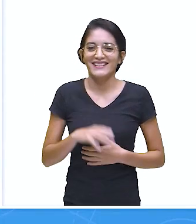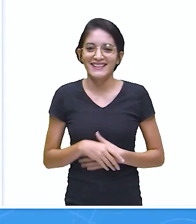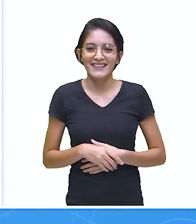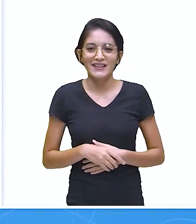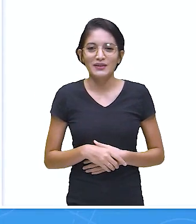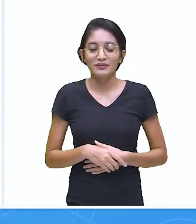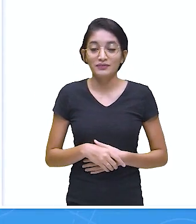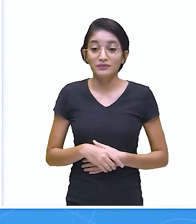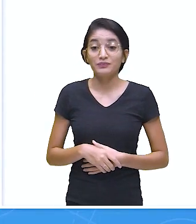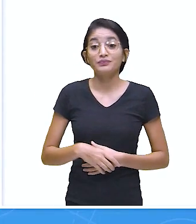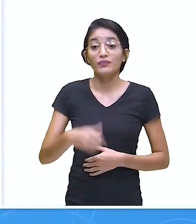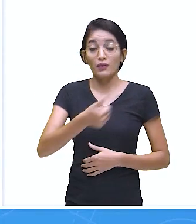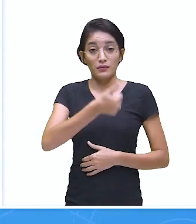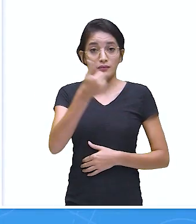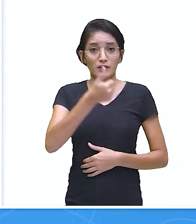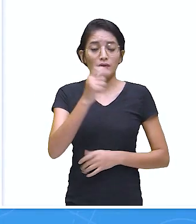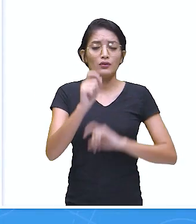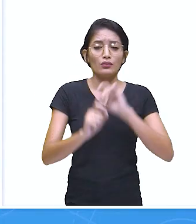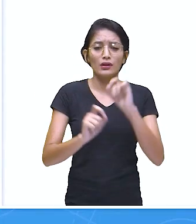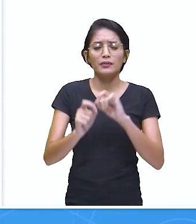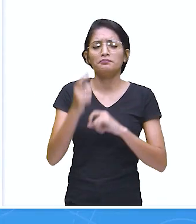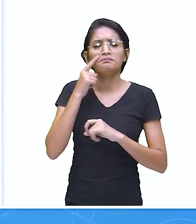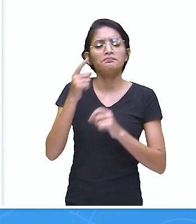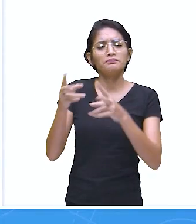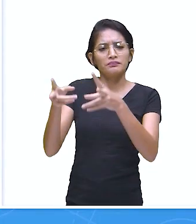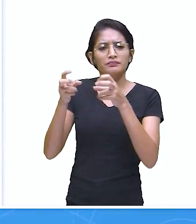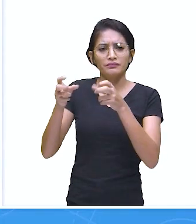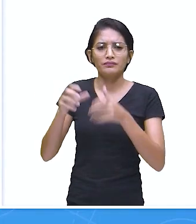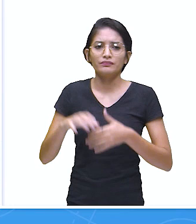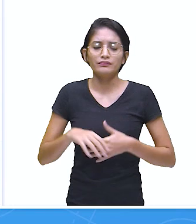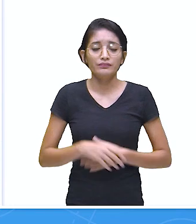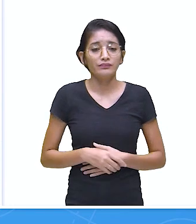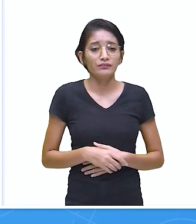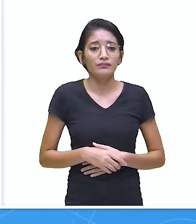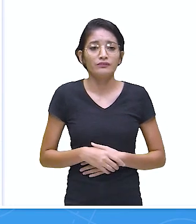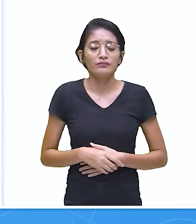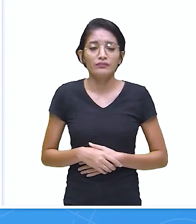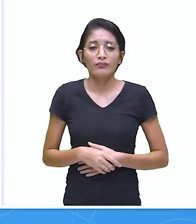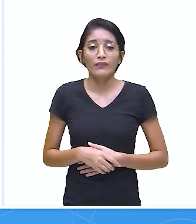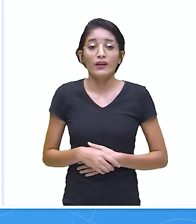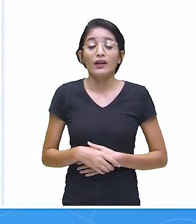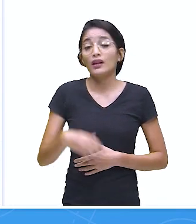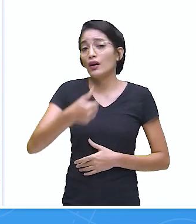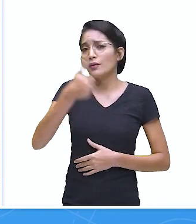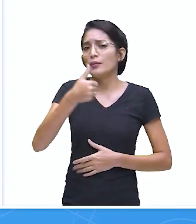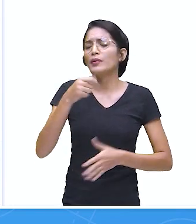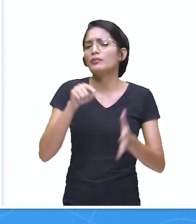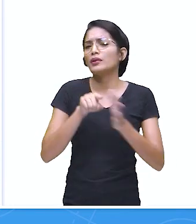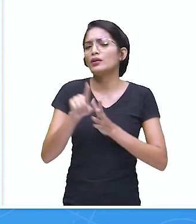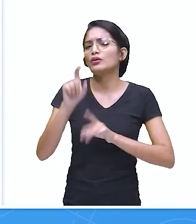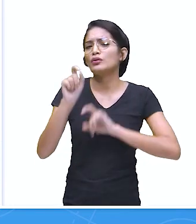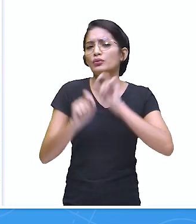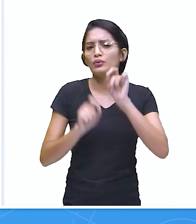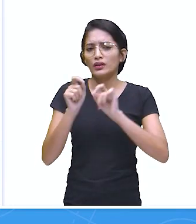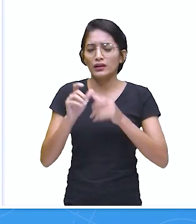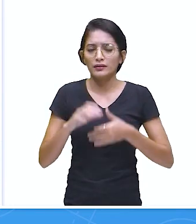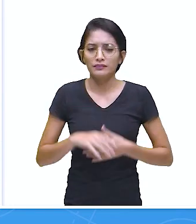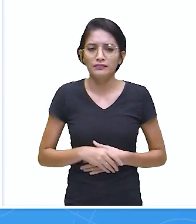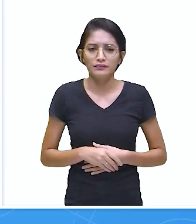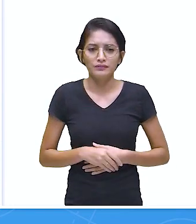as questões. Primeiro, temos aí, olha só, observe aí. Muito bem. Então temos a primeira questão que diz o seguinte.